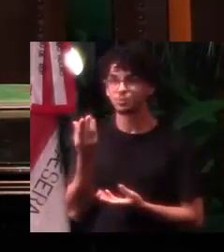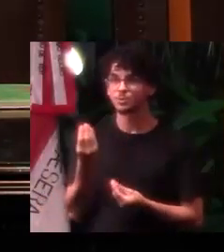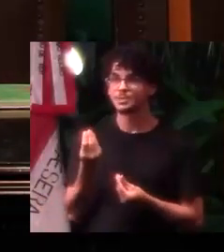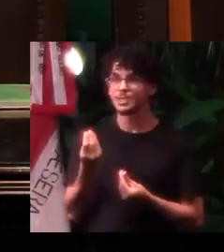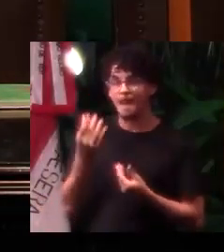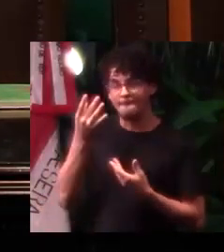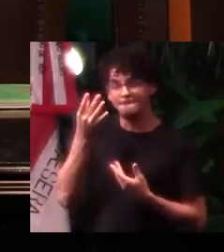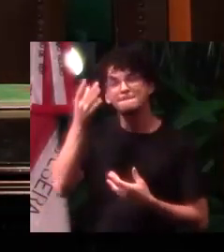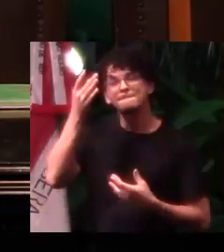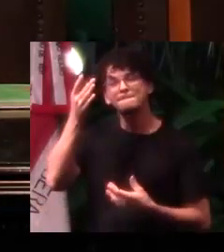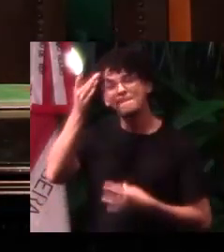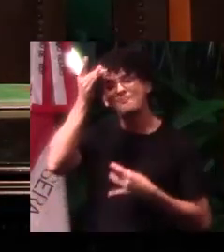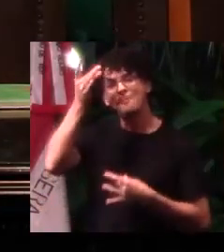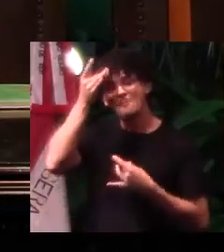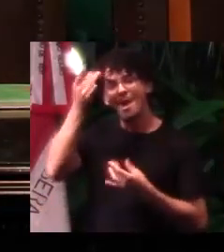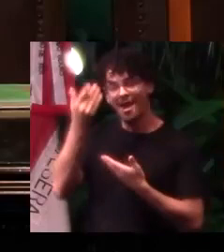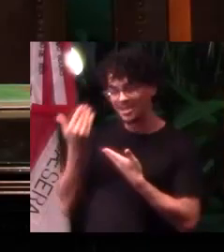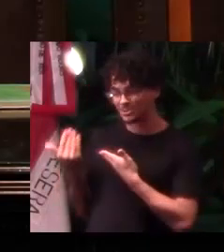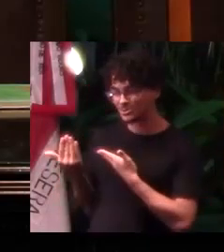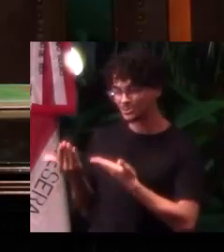acho que eu aí já adentro